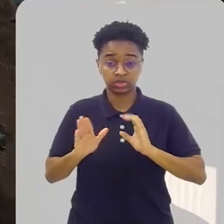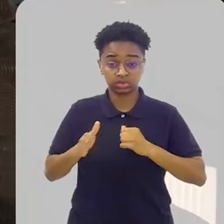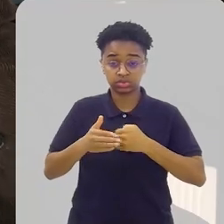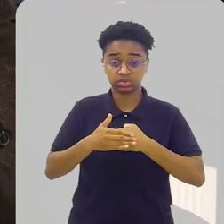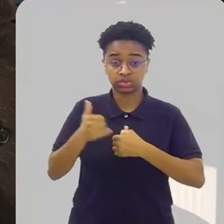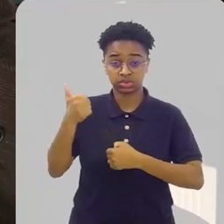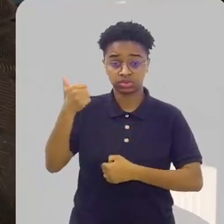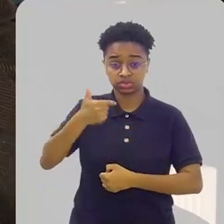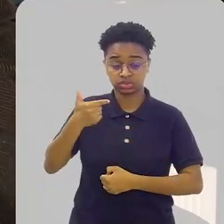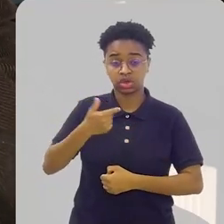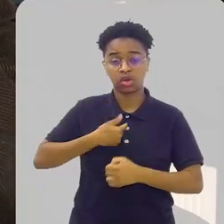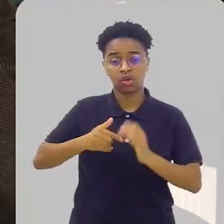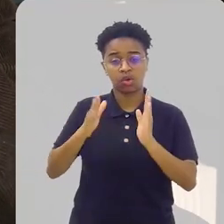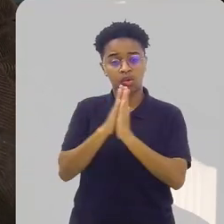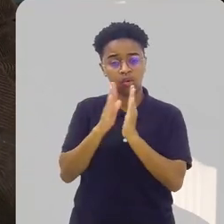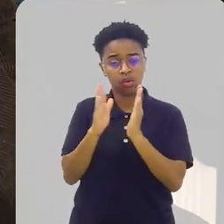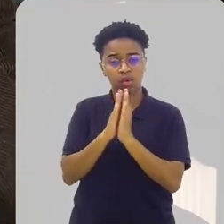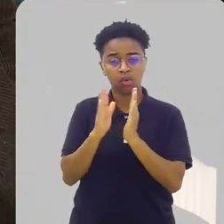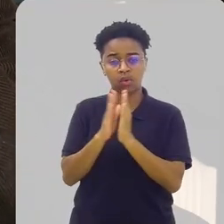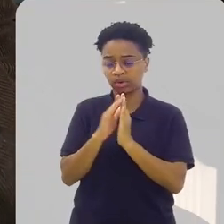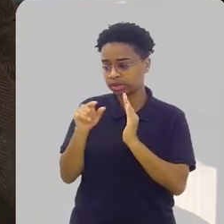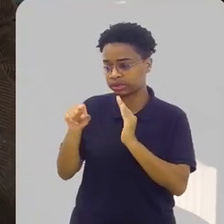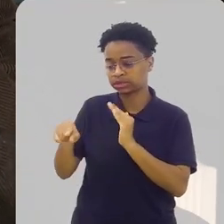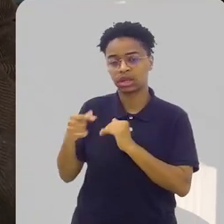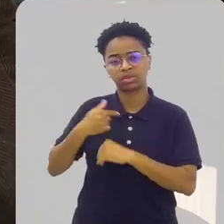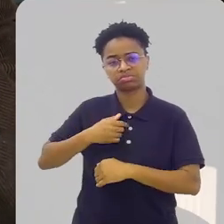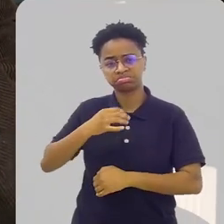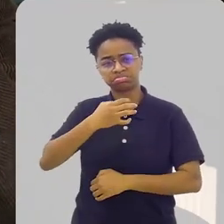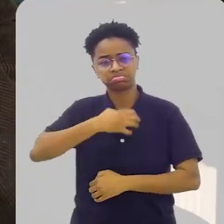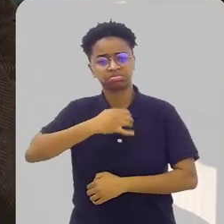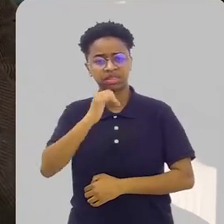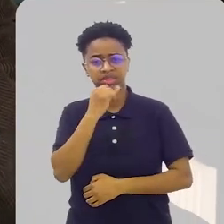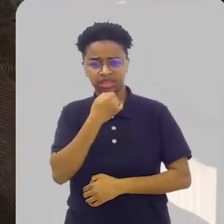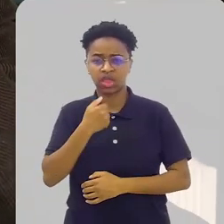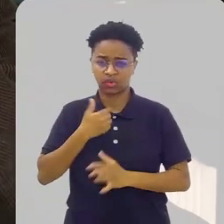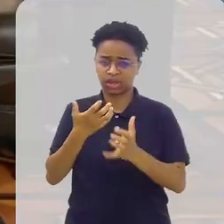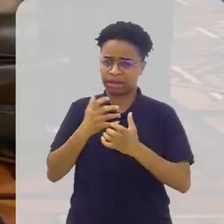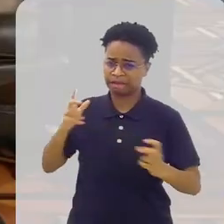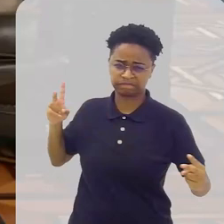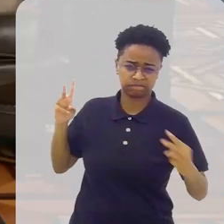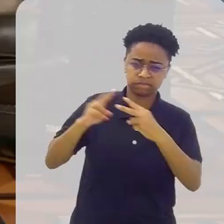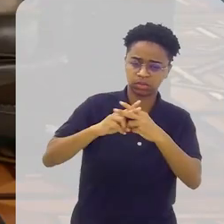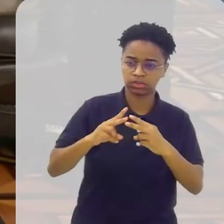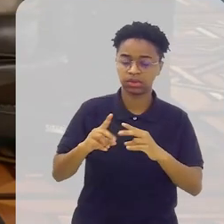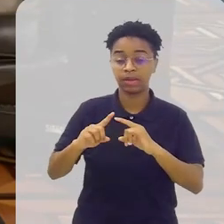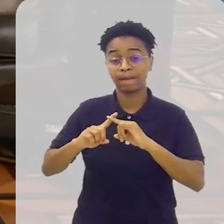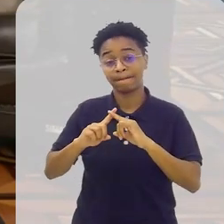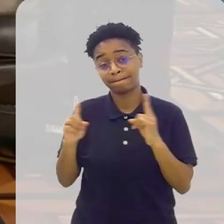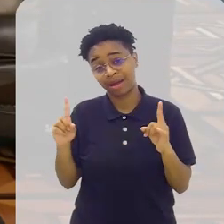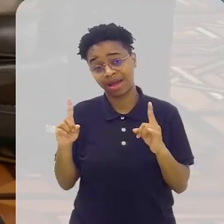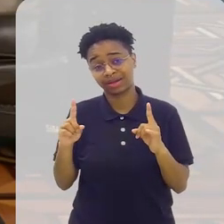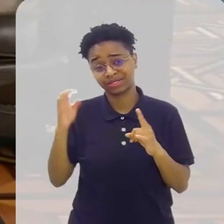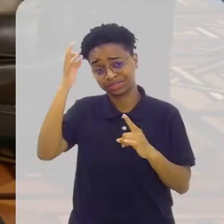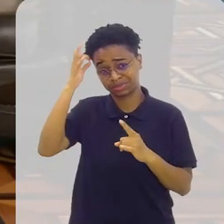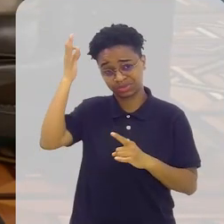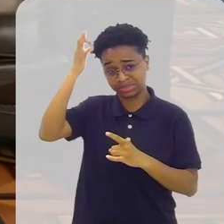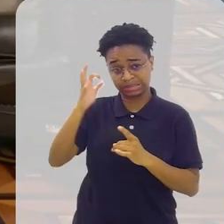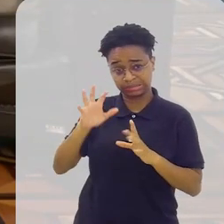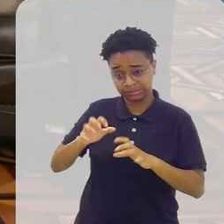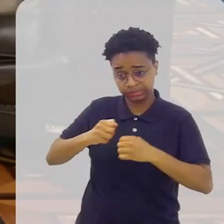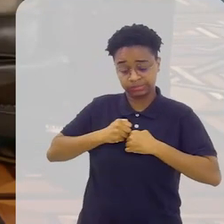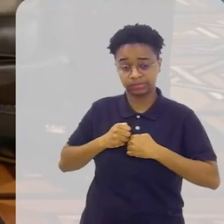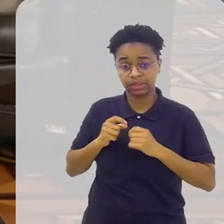escondia Uma Dessa no segundo andar e olhei para aquele Senhor eu fiquei muito triste né na verdade que se voar nele né